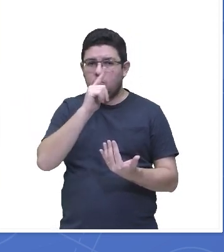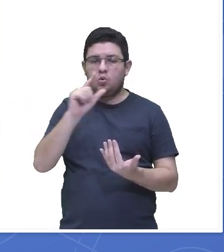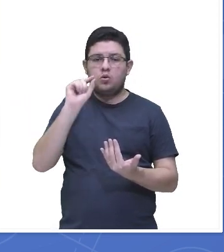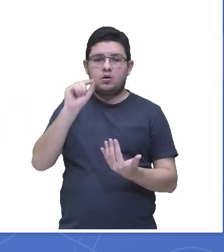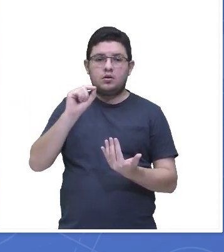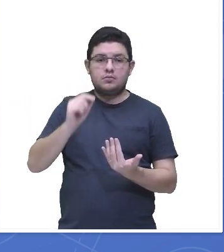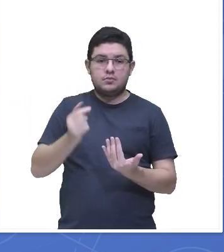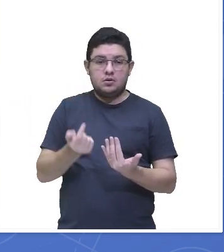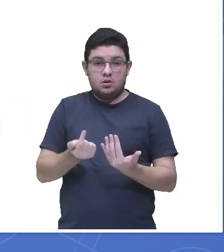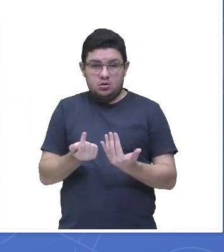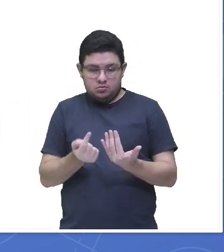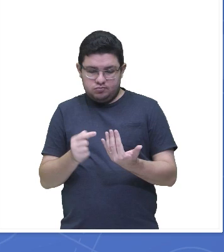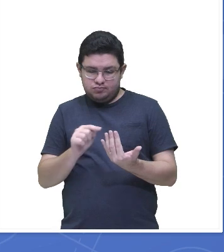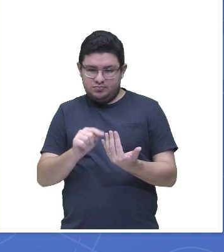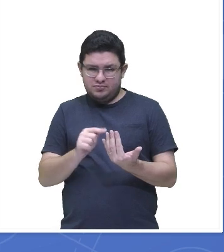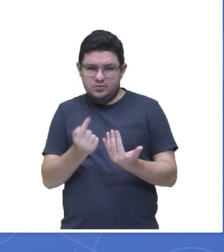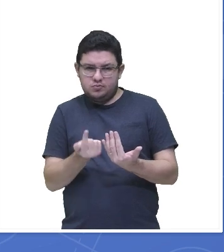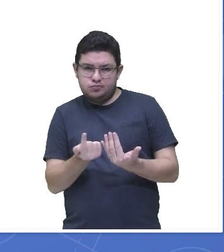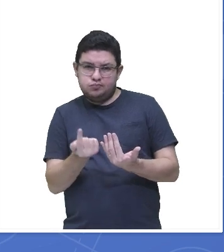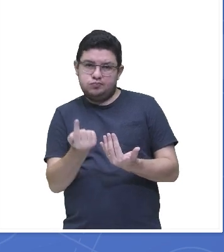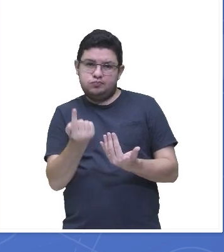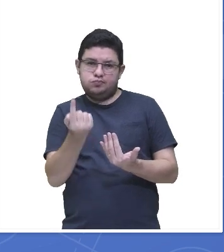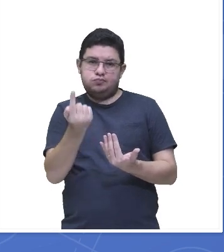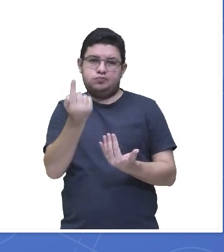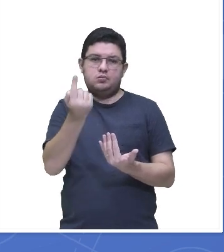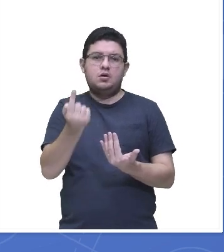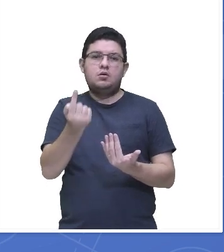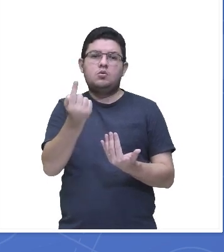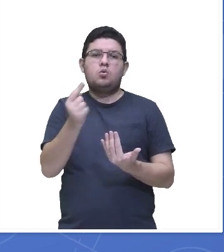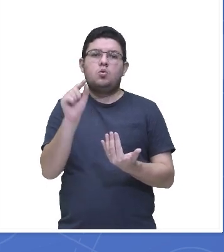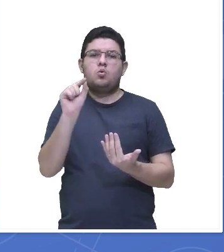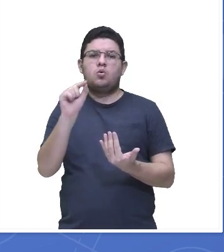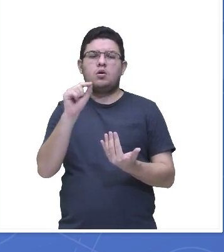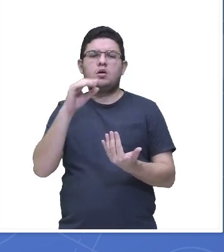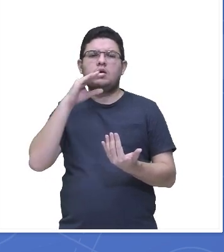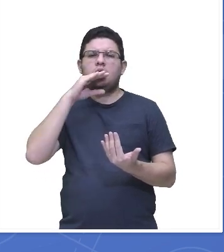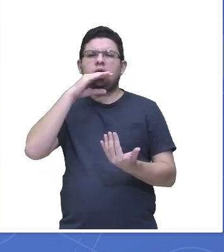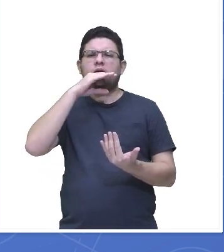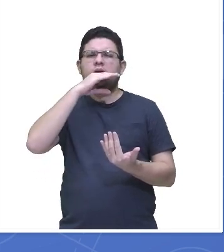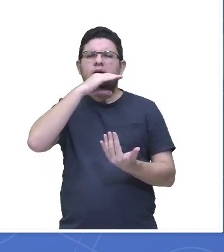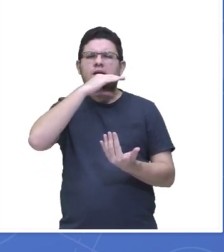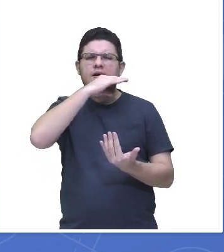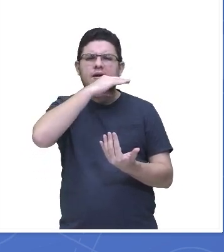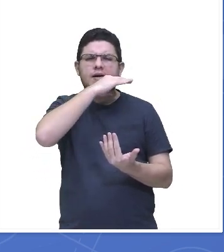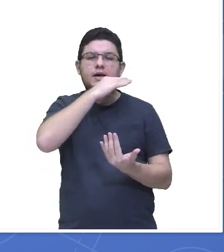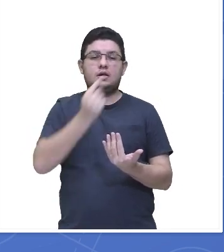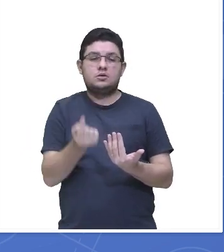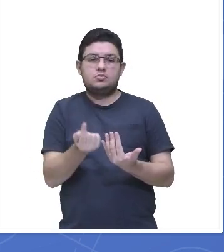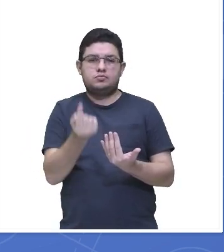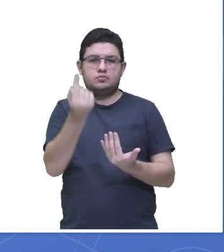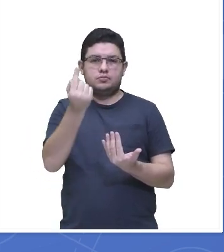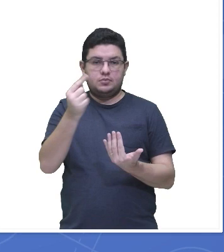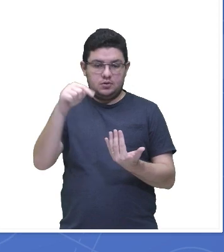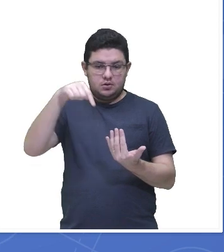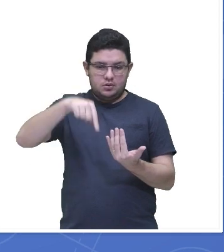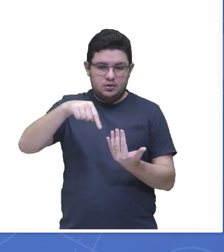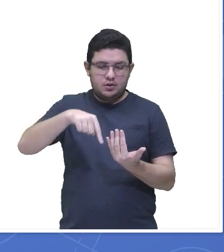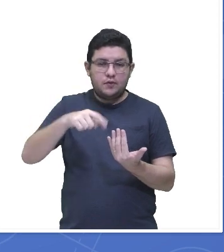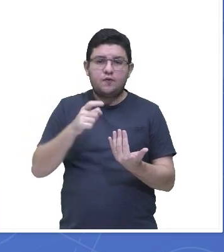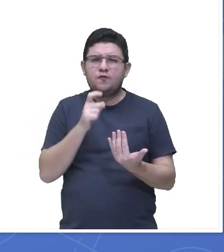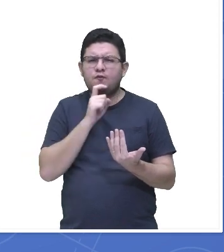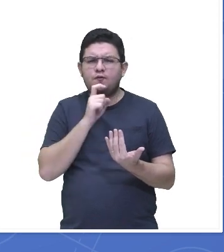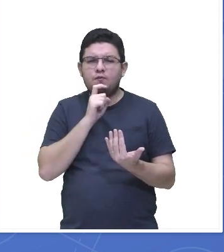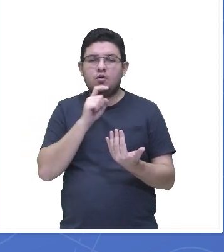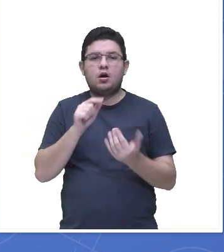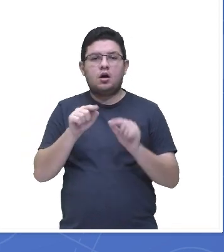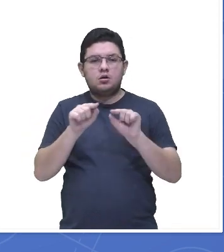a parte fria desce, onde vai ser aquecida e sobe novamente depois de aquecida e vai constantemente trocando de